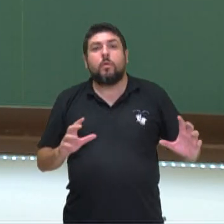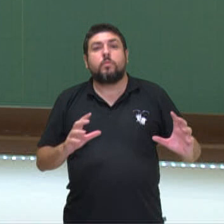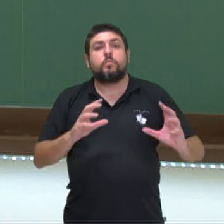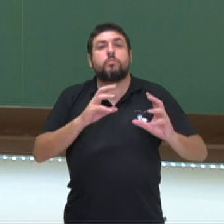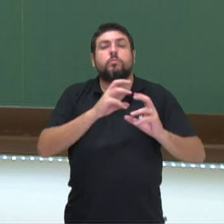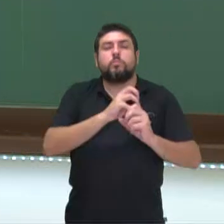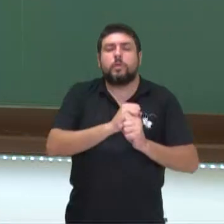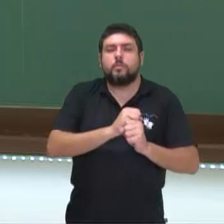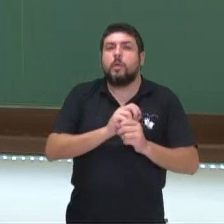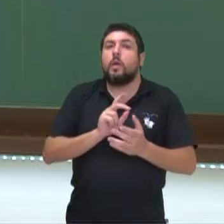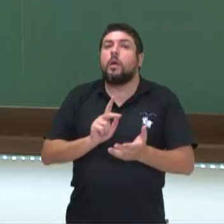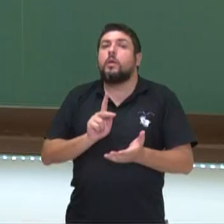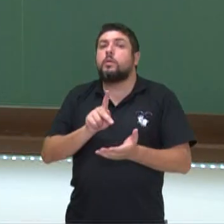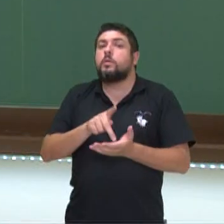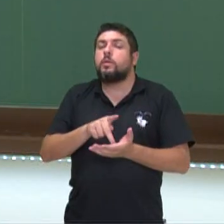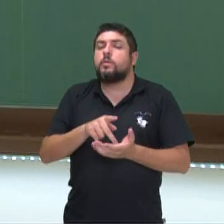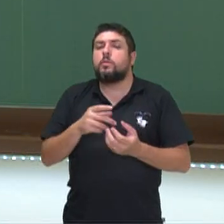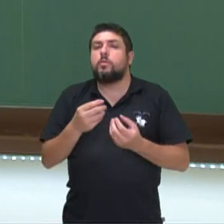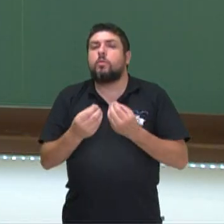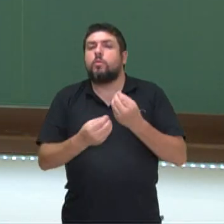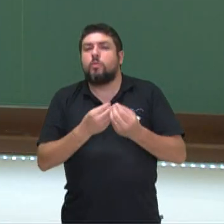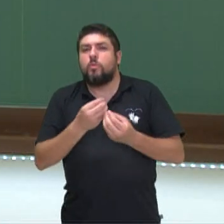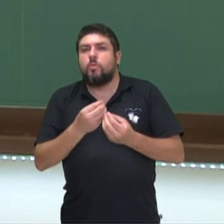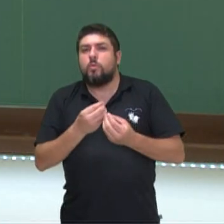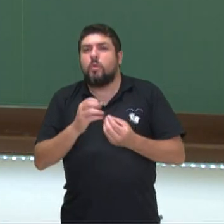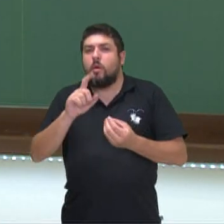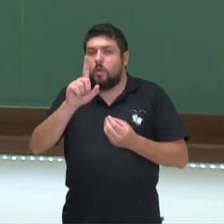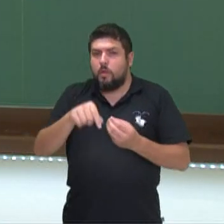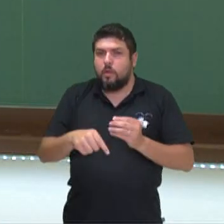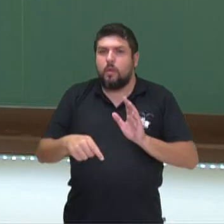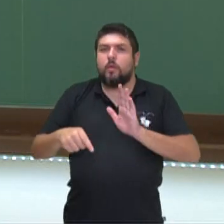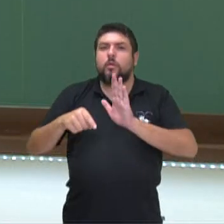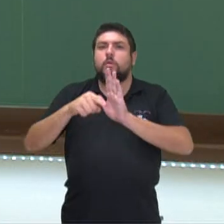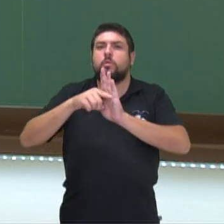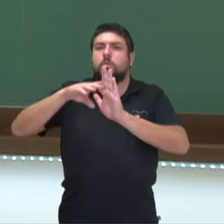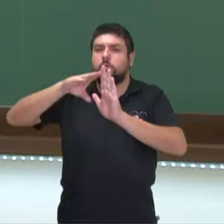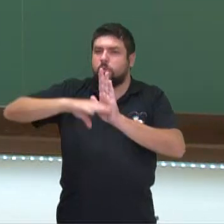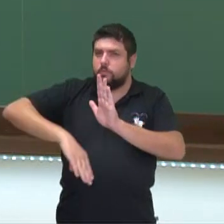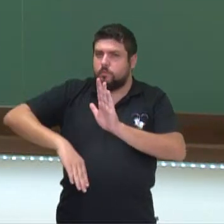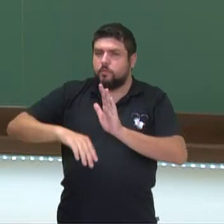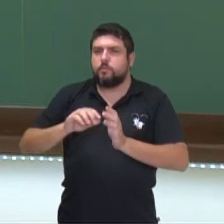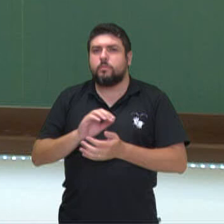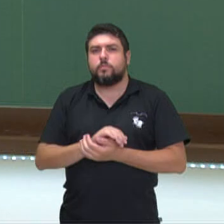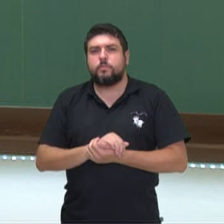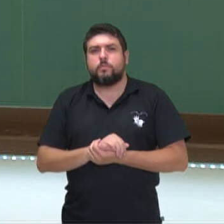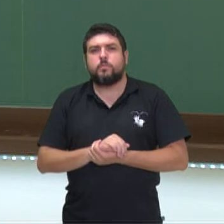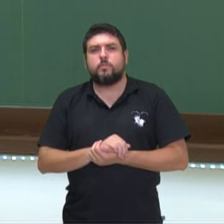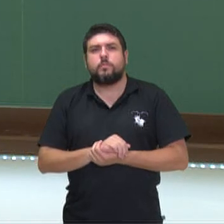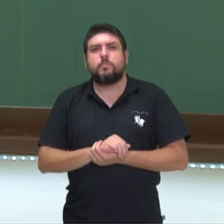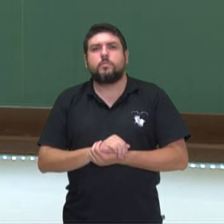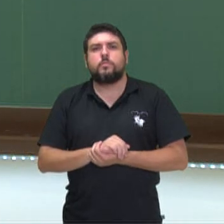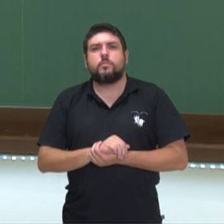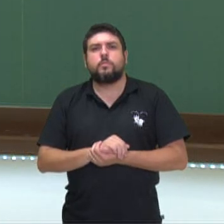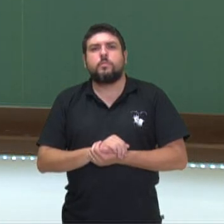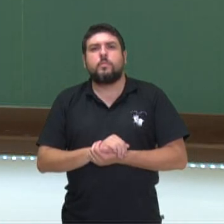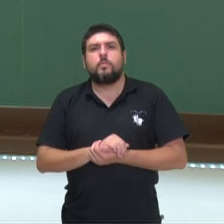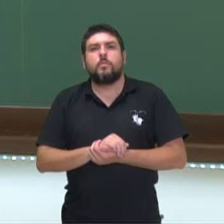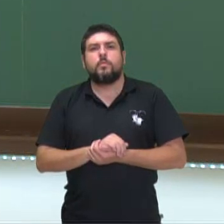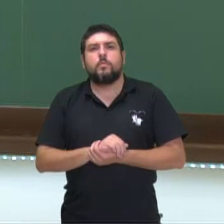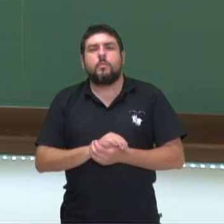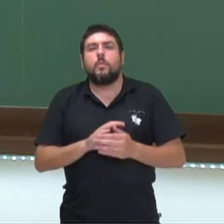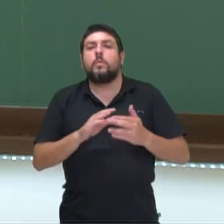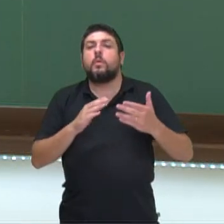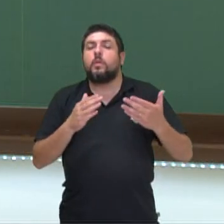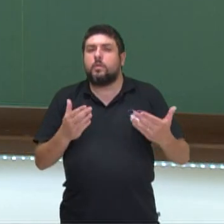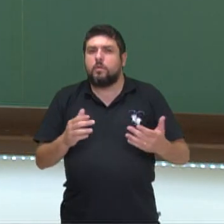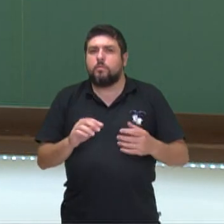números, na verdade eu vou fazer uma subtração, ok? Isso mesmo, uma subtração. Então, eu posso pensar